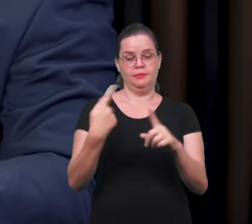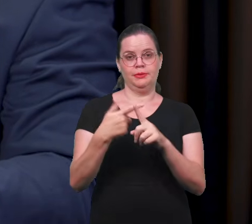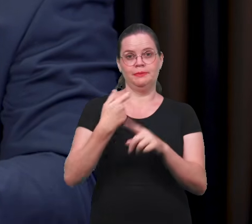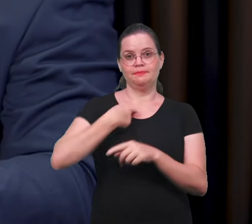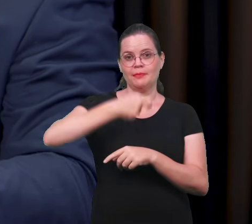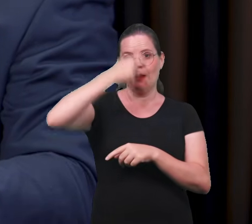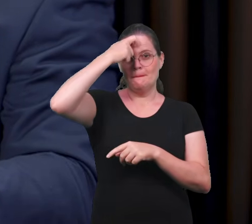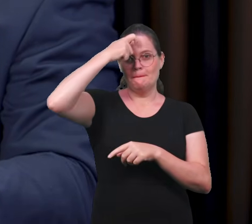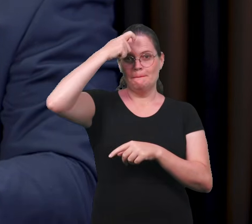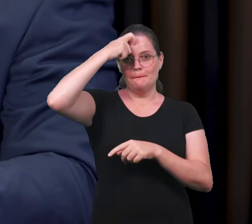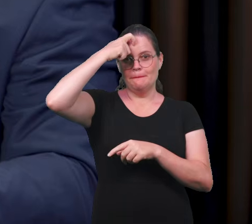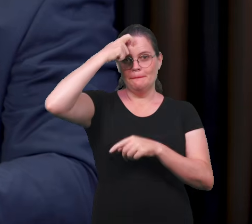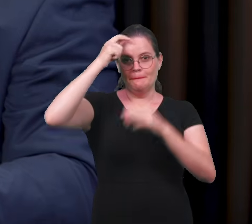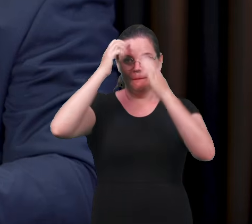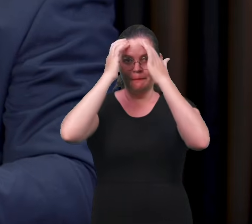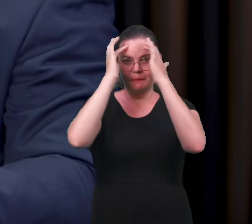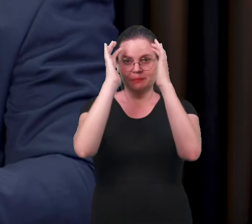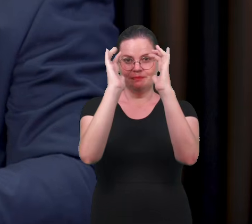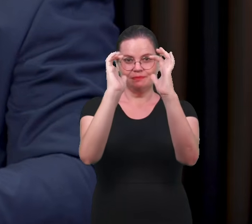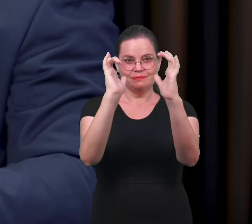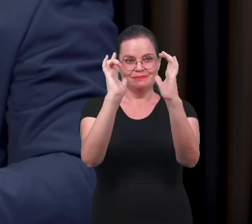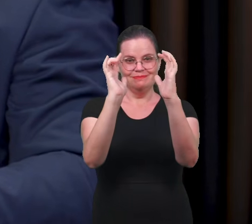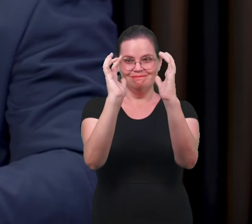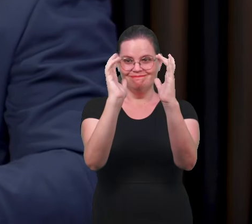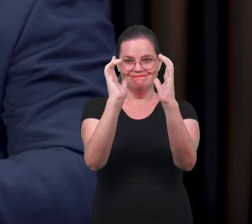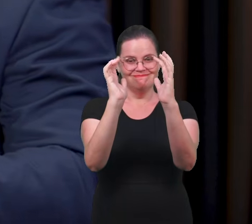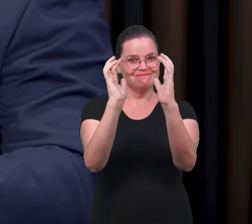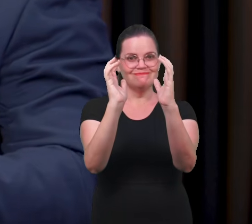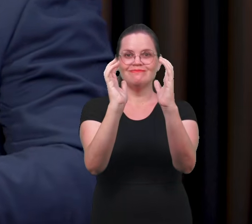é um negócio